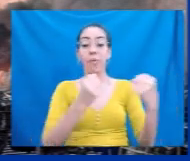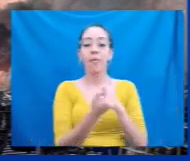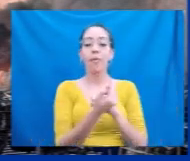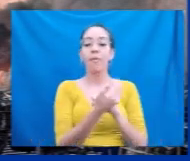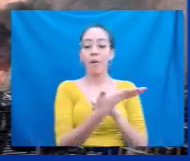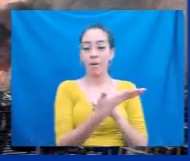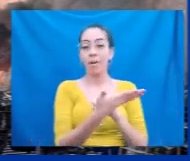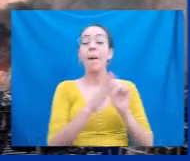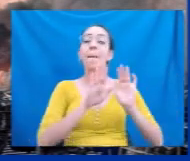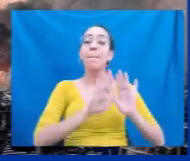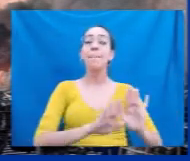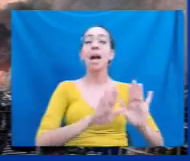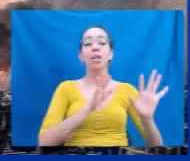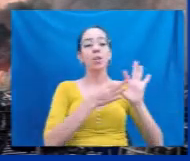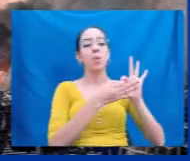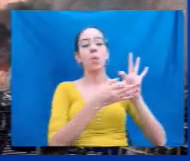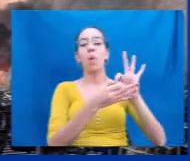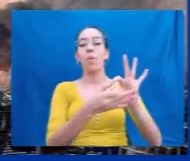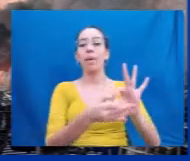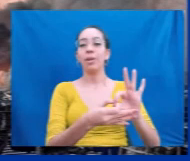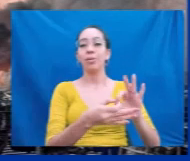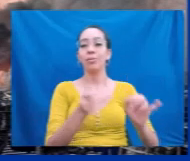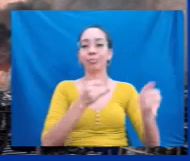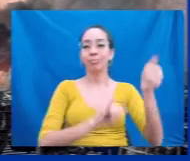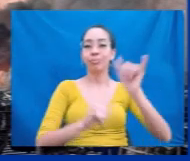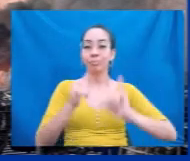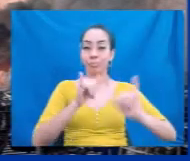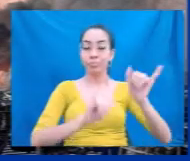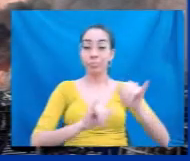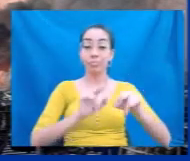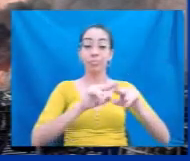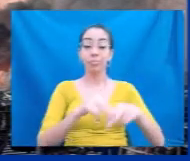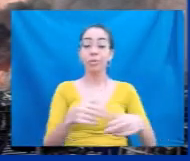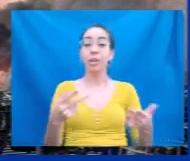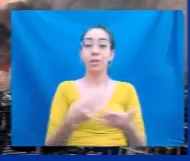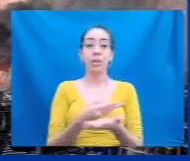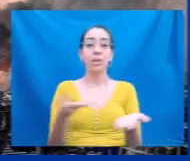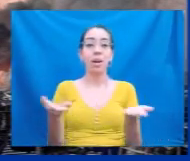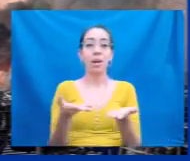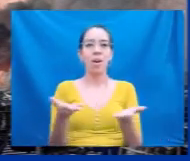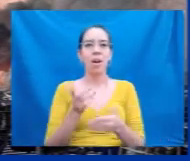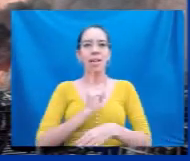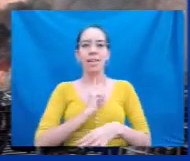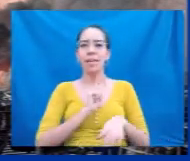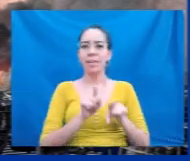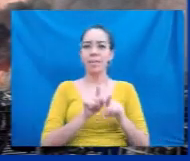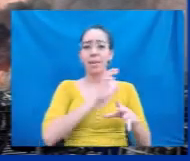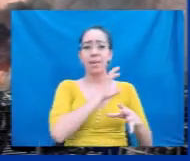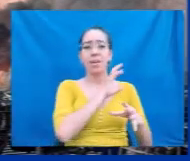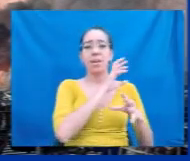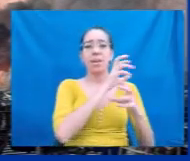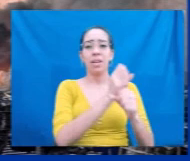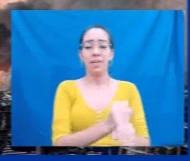laboratório, ele está dentro do contexto da nossa aula, né? E é algo muito atual, inclusive fiz aqui uma pequena revisão